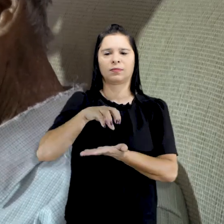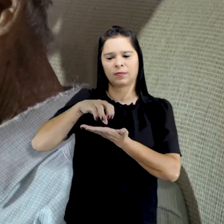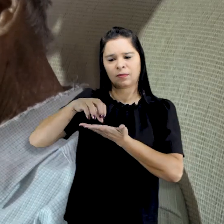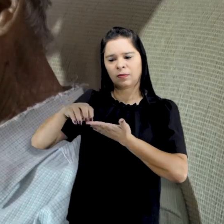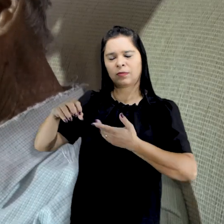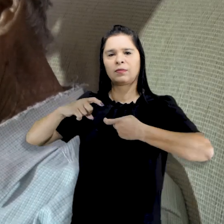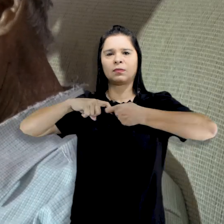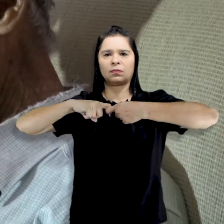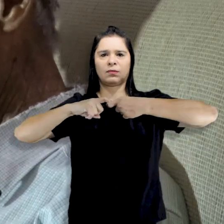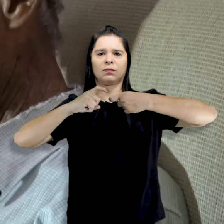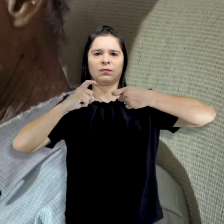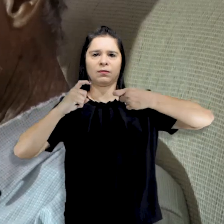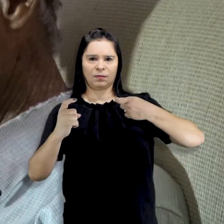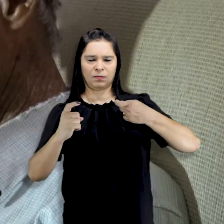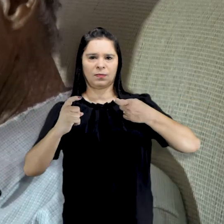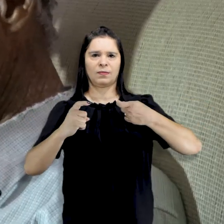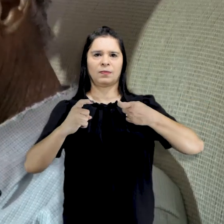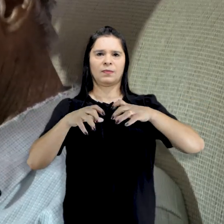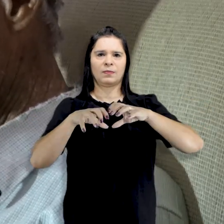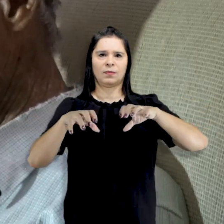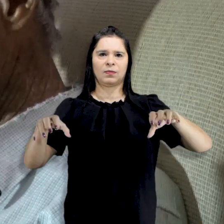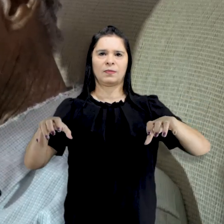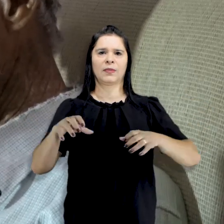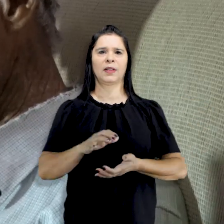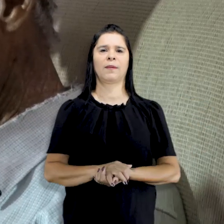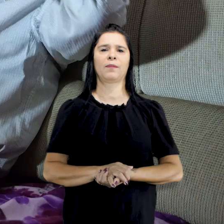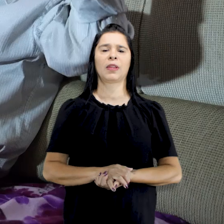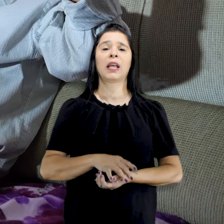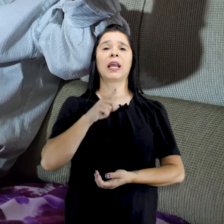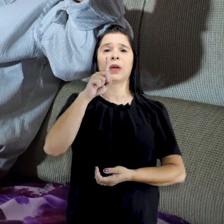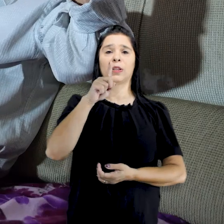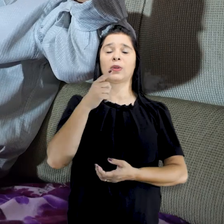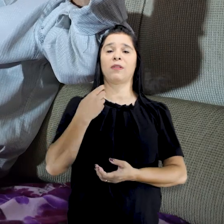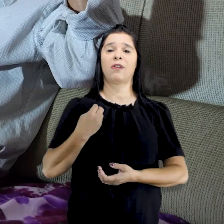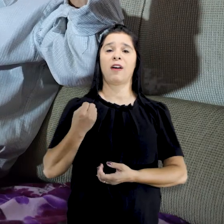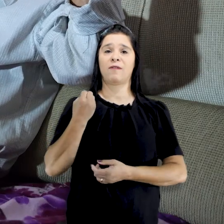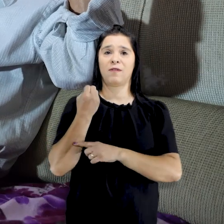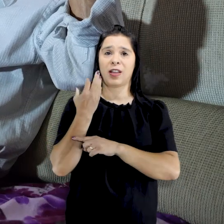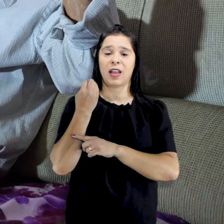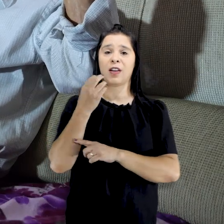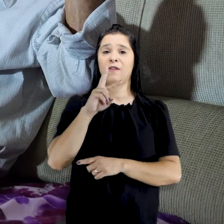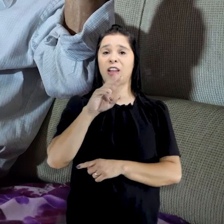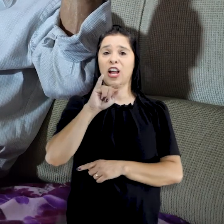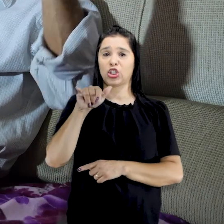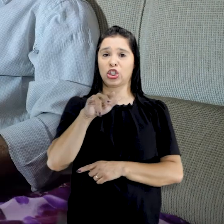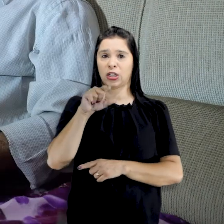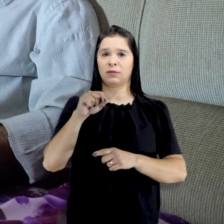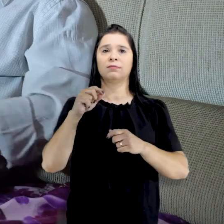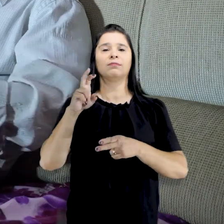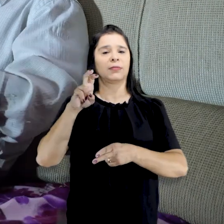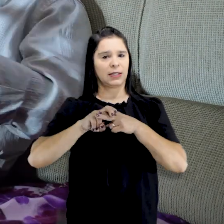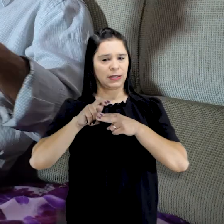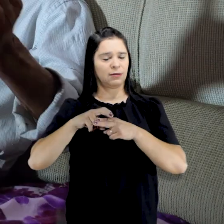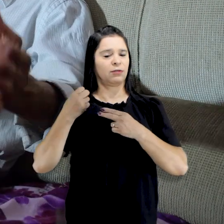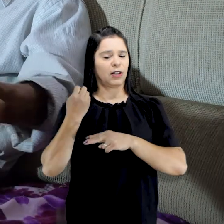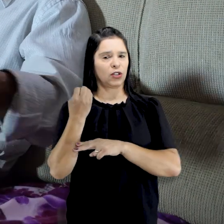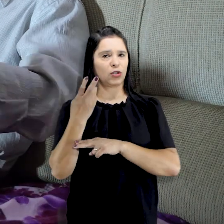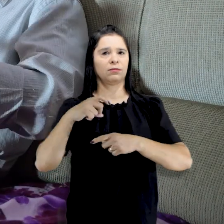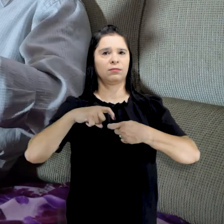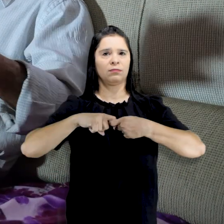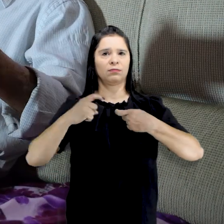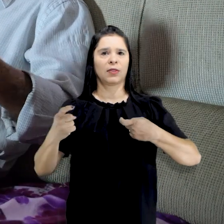desencarriou e eu era viajando nela. Mesmo naquela baixada lá. Desencarriou e começou